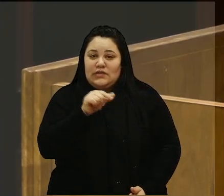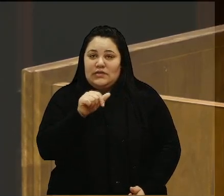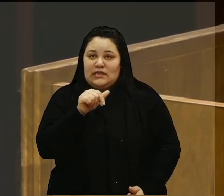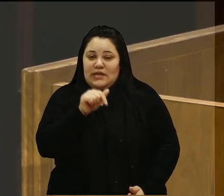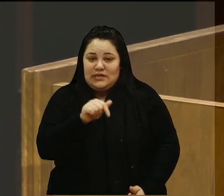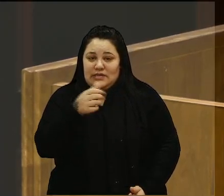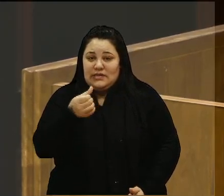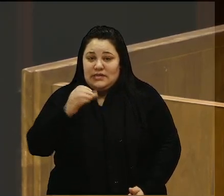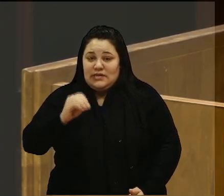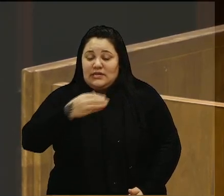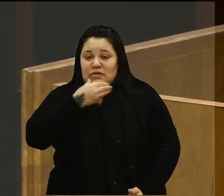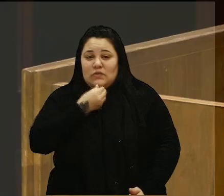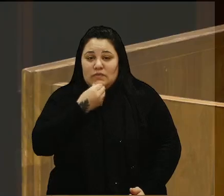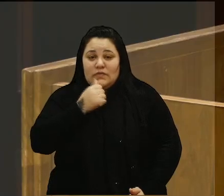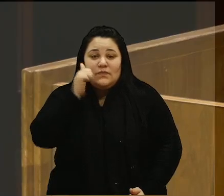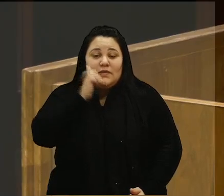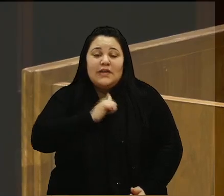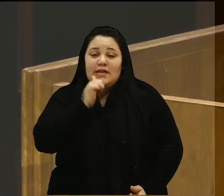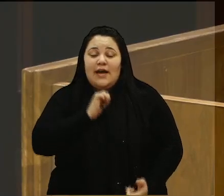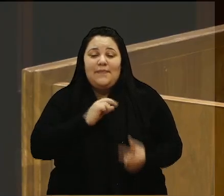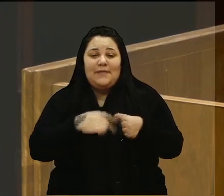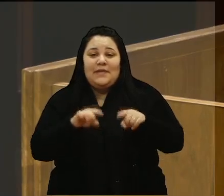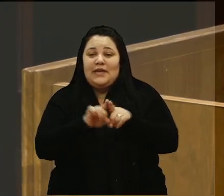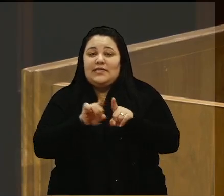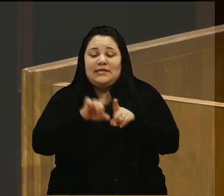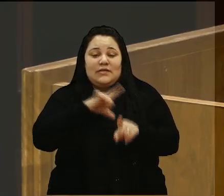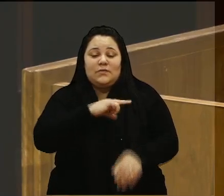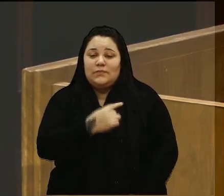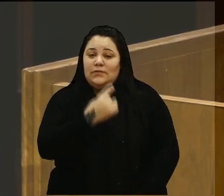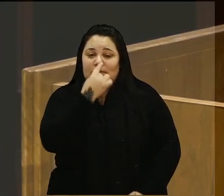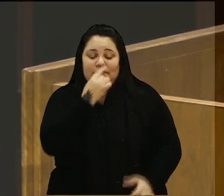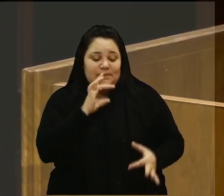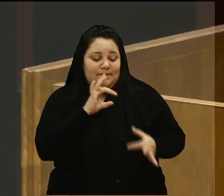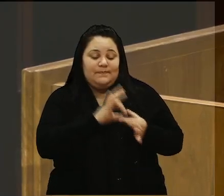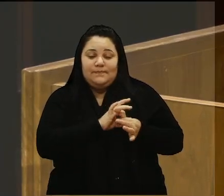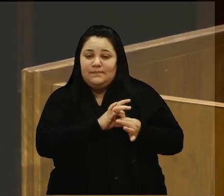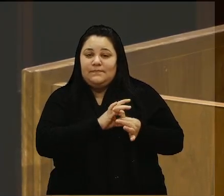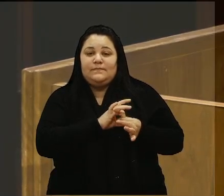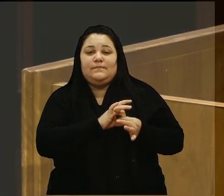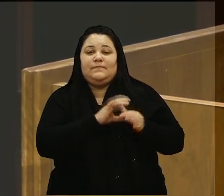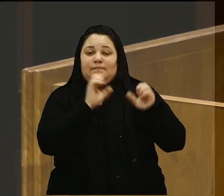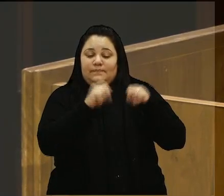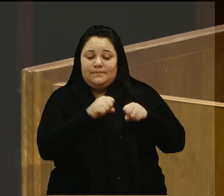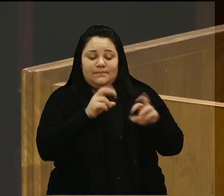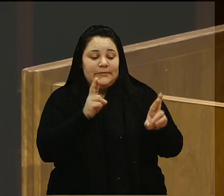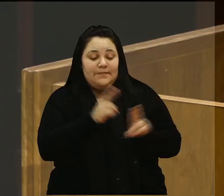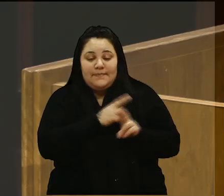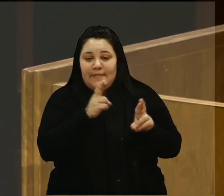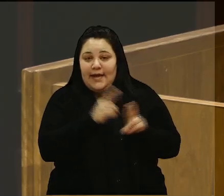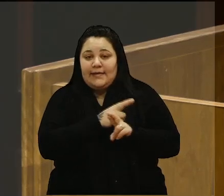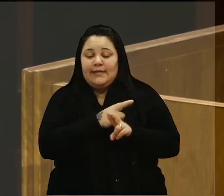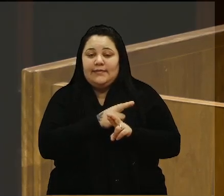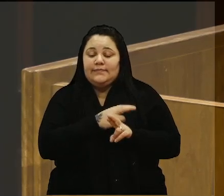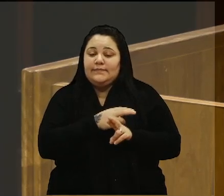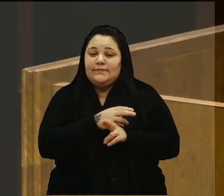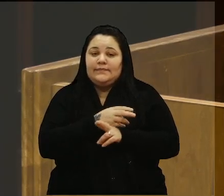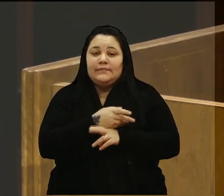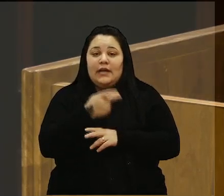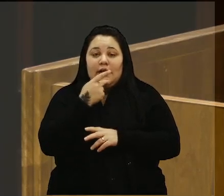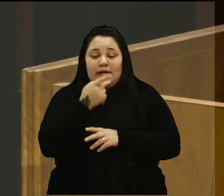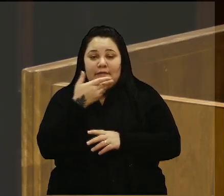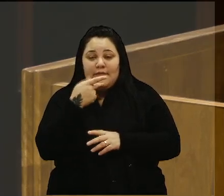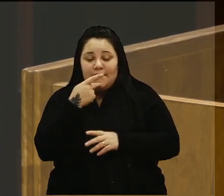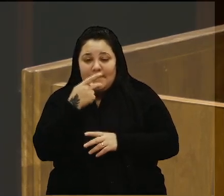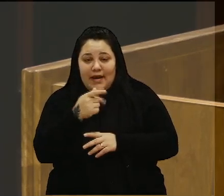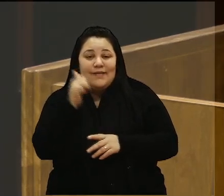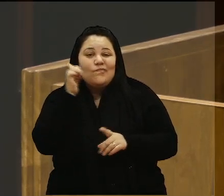por mulheres com quem tinha um vínculo afetivo. Agora vamos comparar com o feminicídio. No